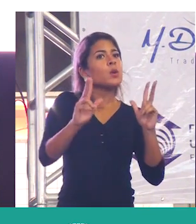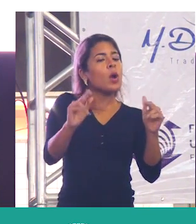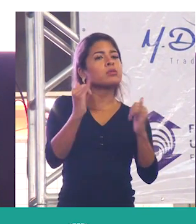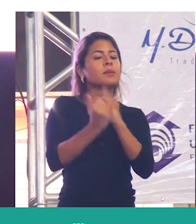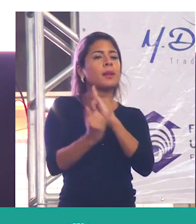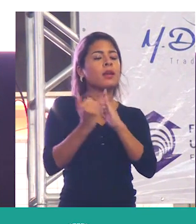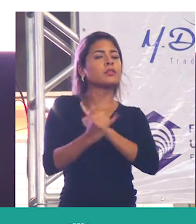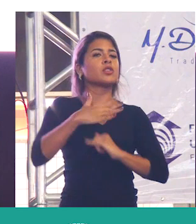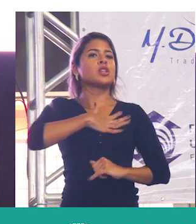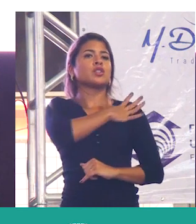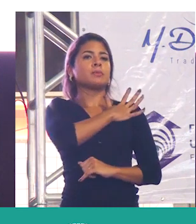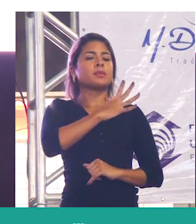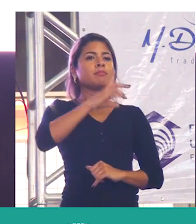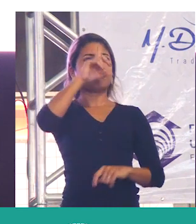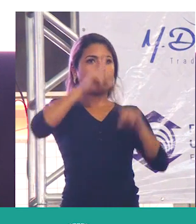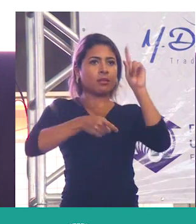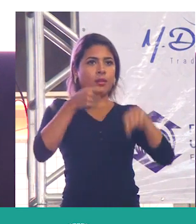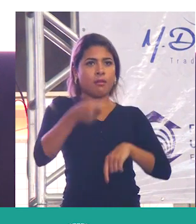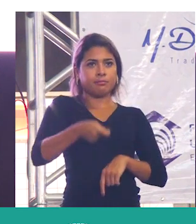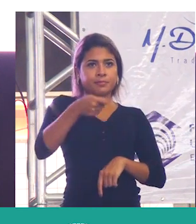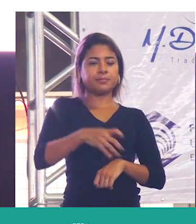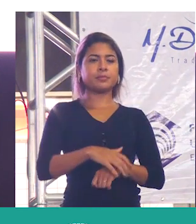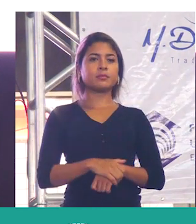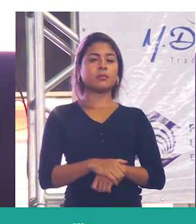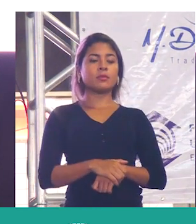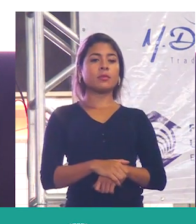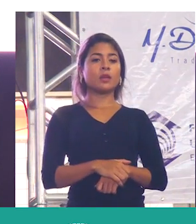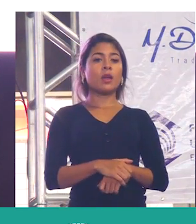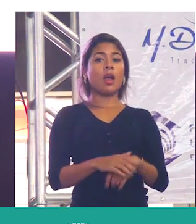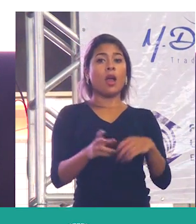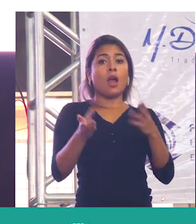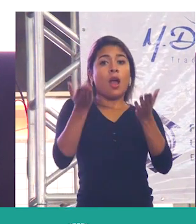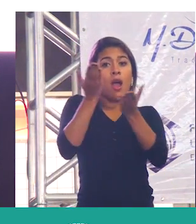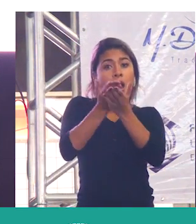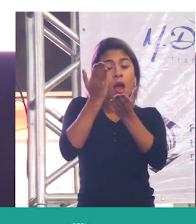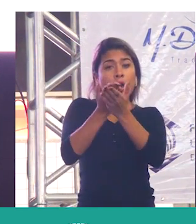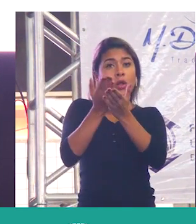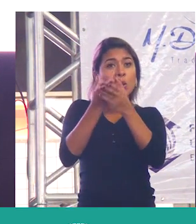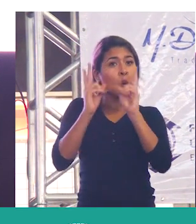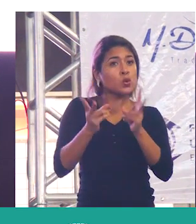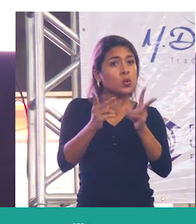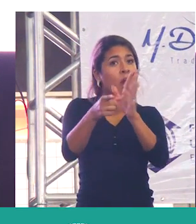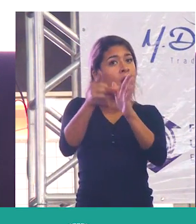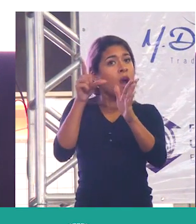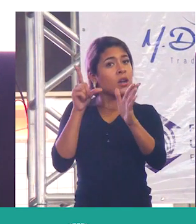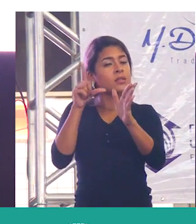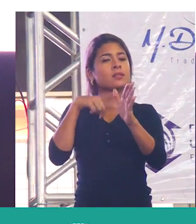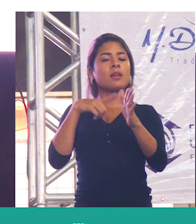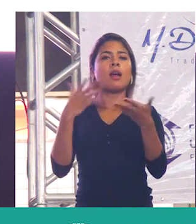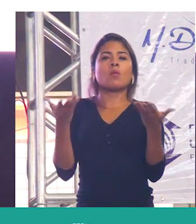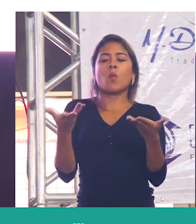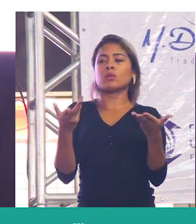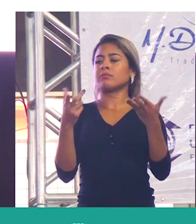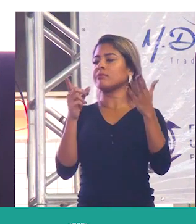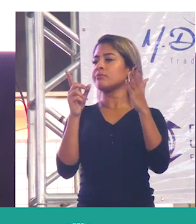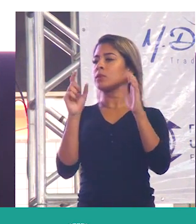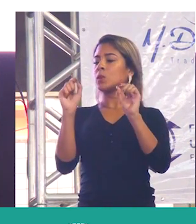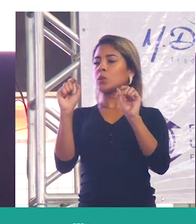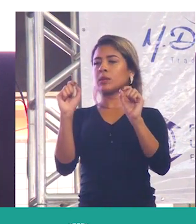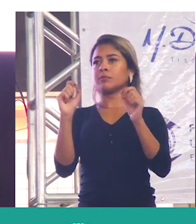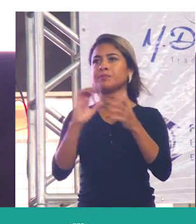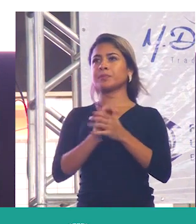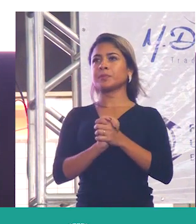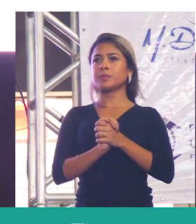de continuar a aula, vamos colocar algumas questões importantes nesta parte da aula, que